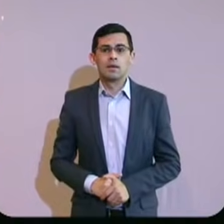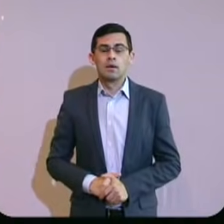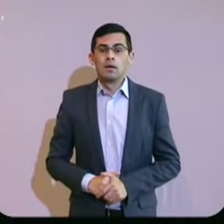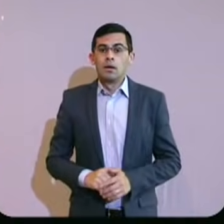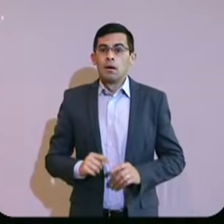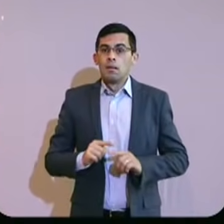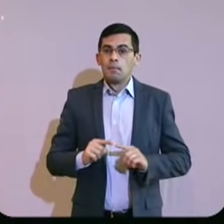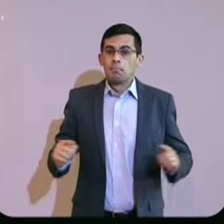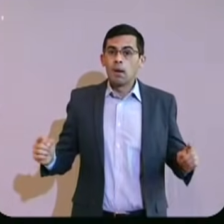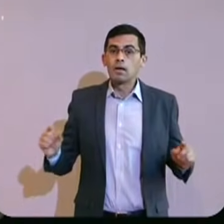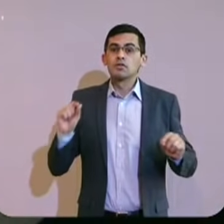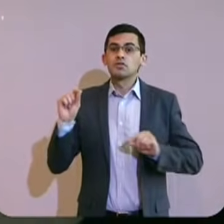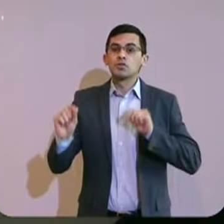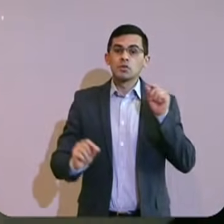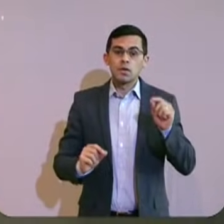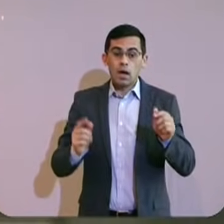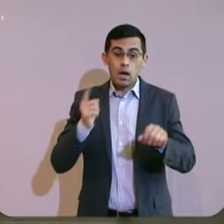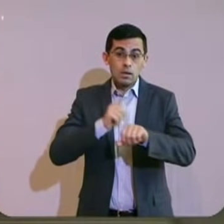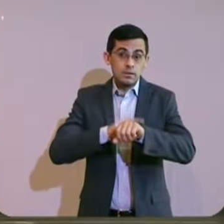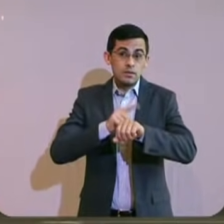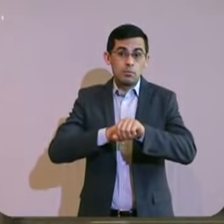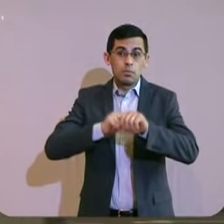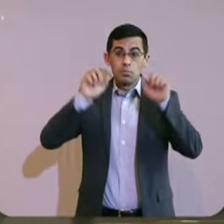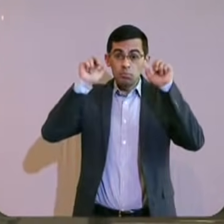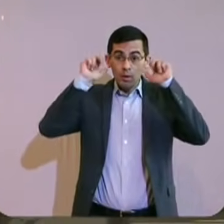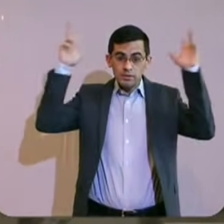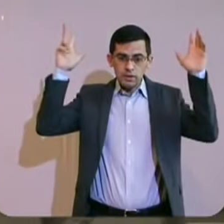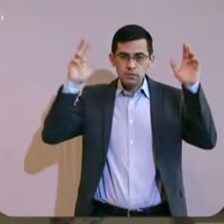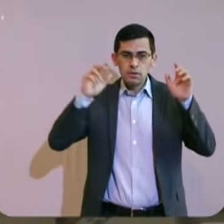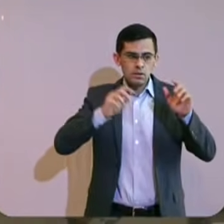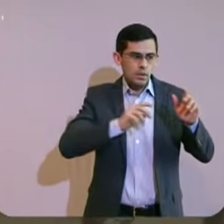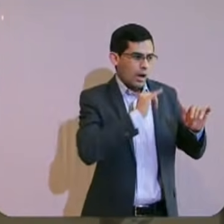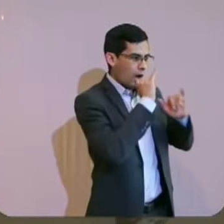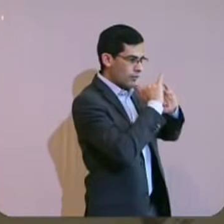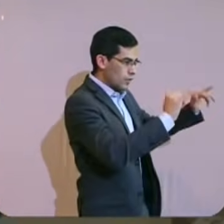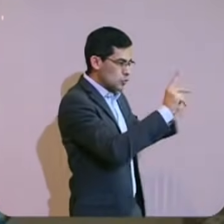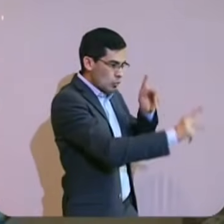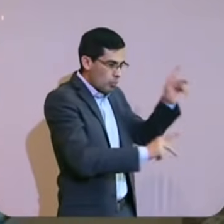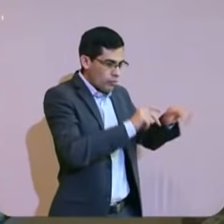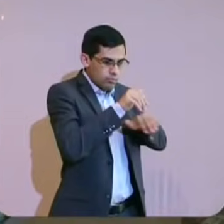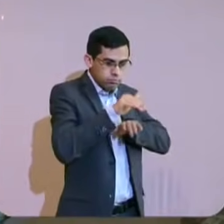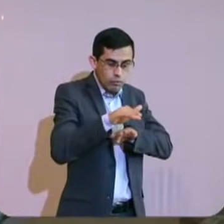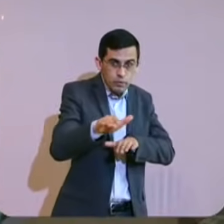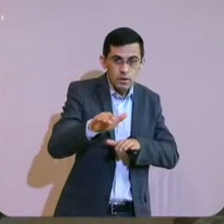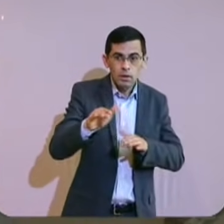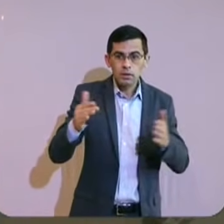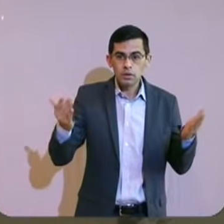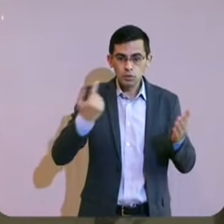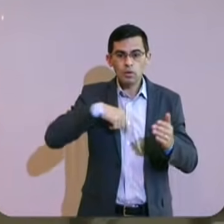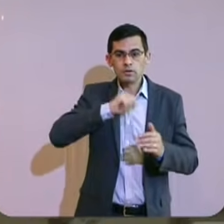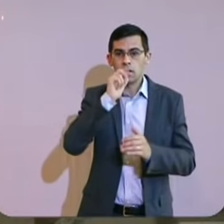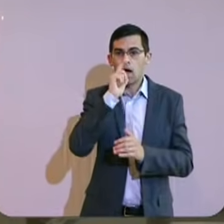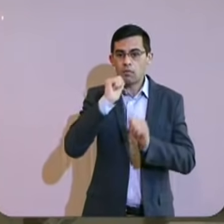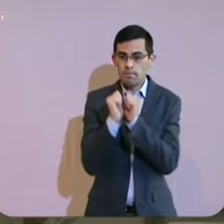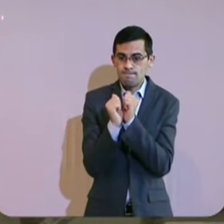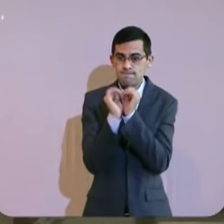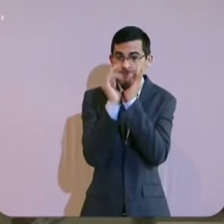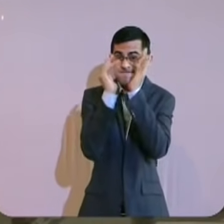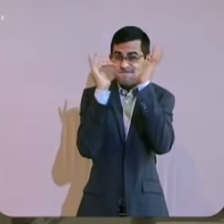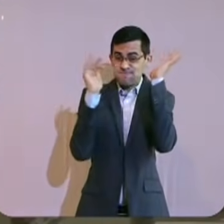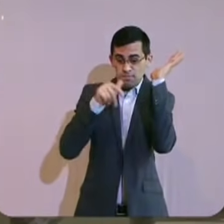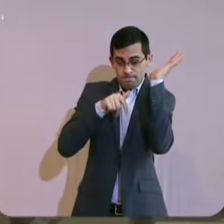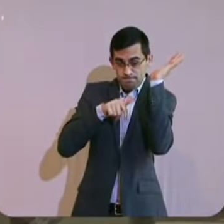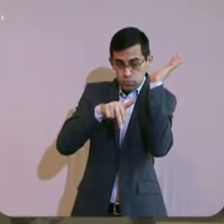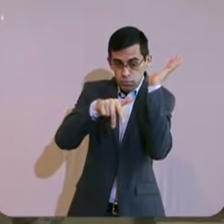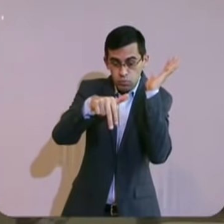E aí é aquela hora que ele tem que dizer, olha, prepara o acampamento para marchar, porque o Senhor falou que nós vamos atravessar pé enxuto isso